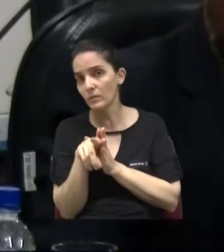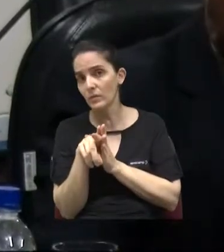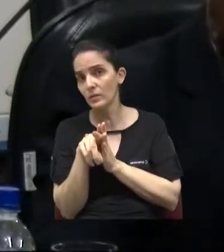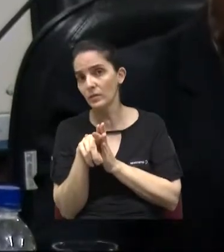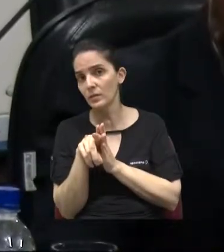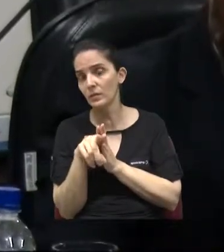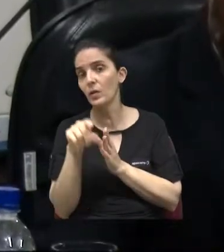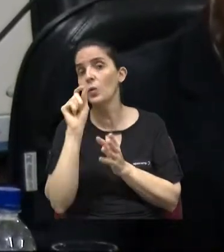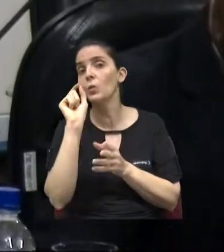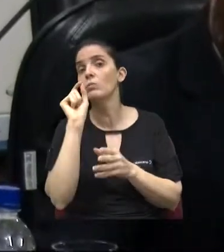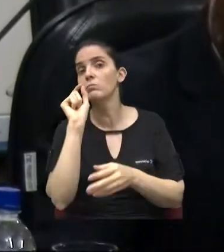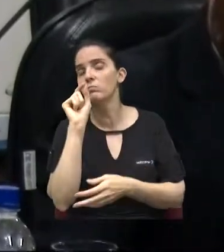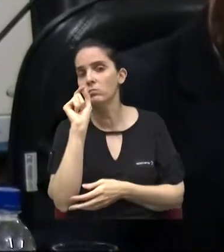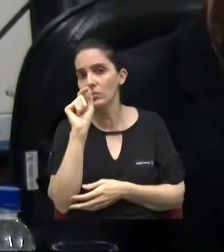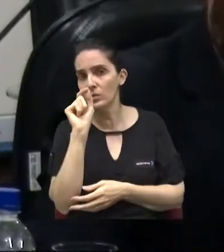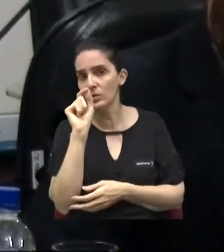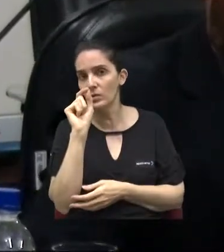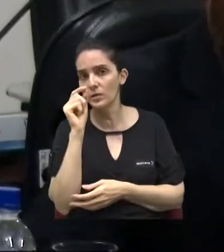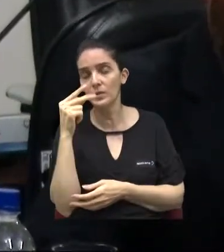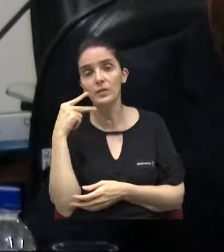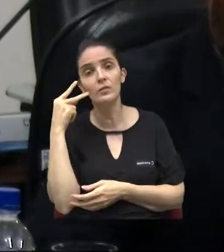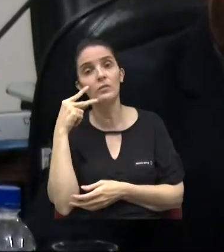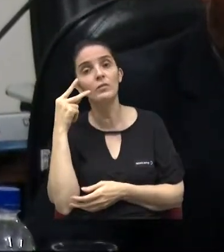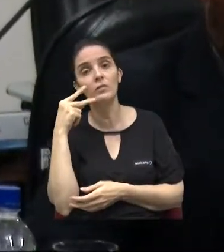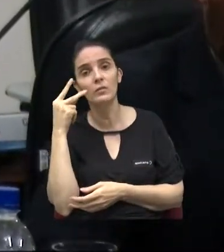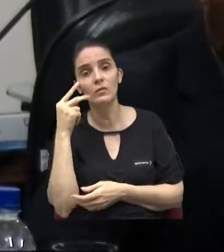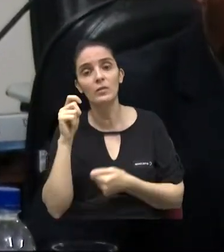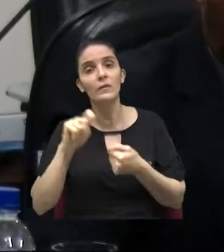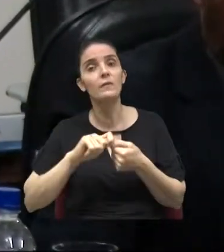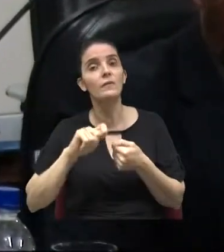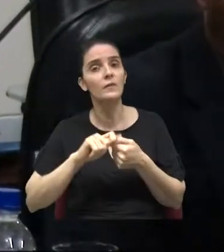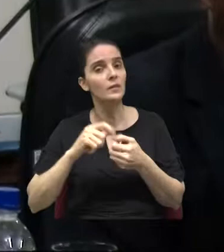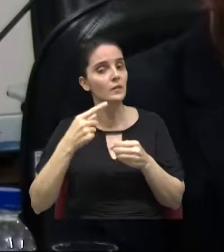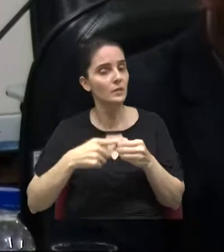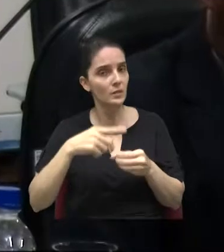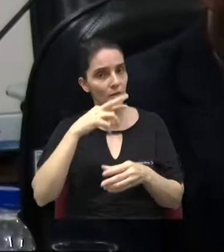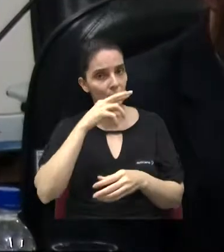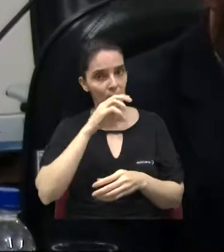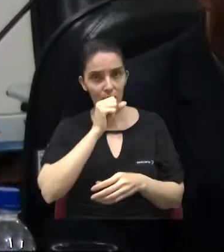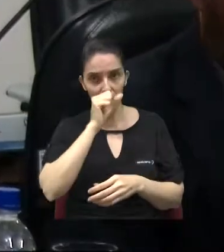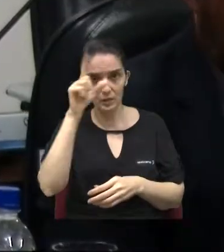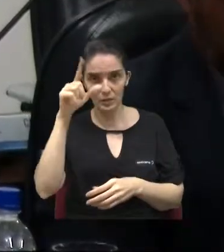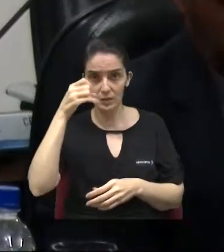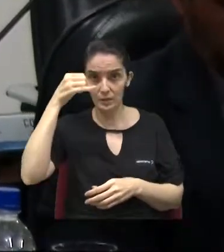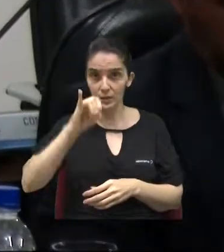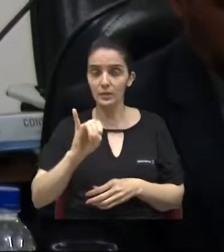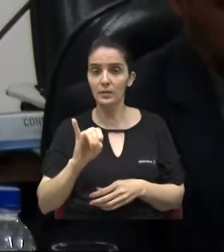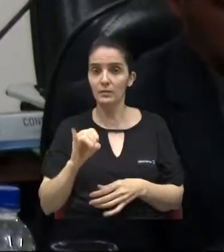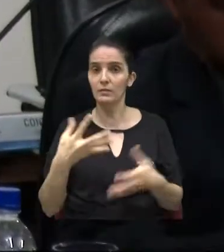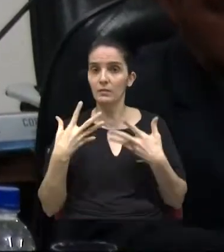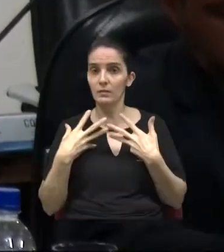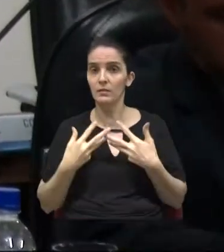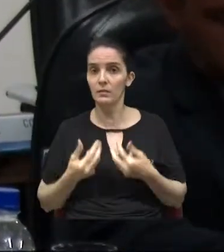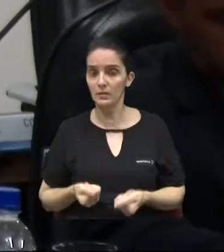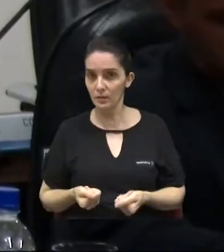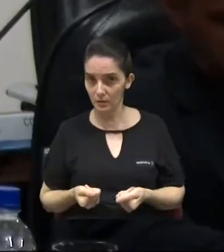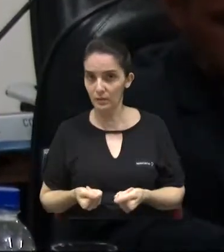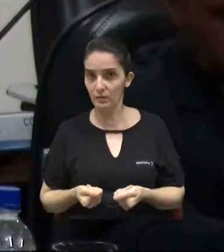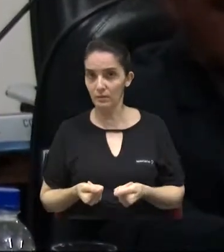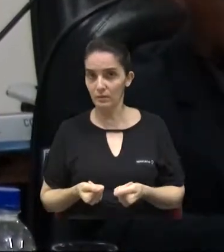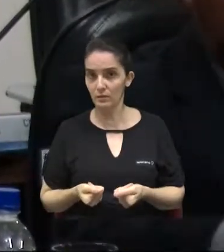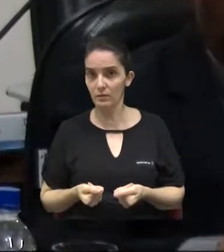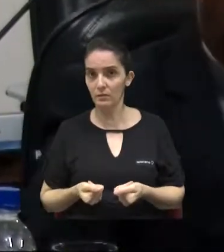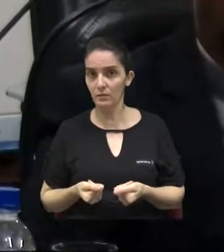que nós estamos fazendo com a cidade de Limeira se nós permitirmos algo